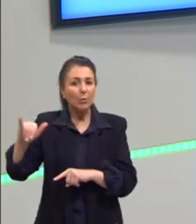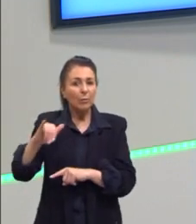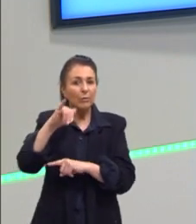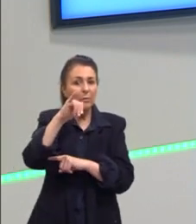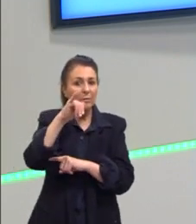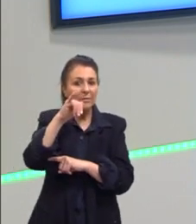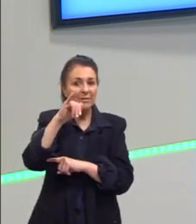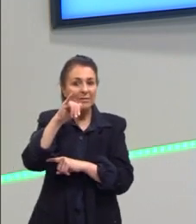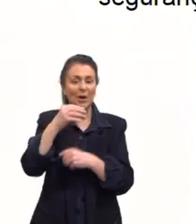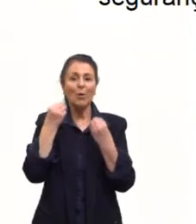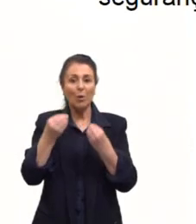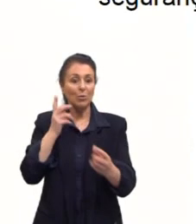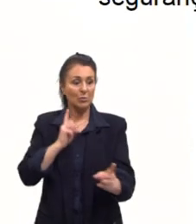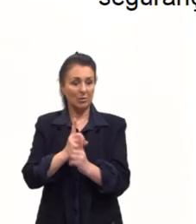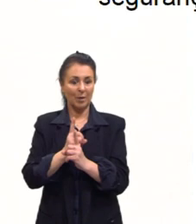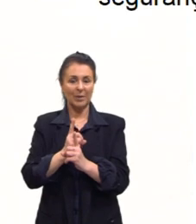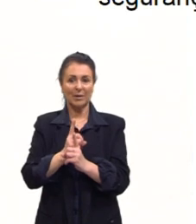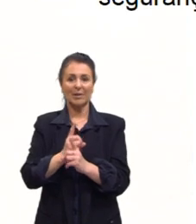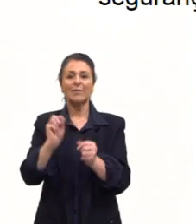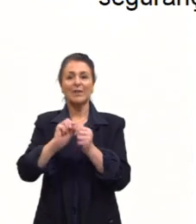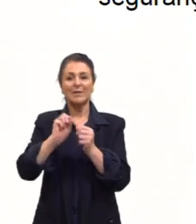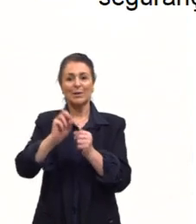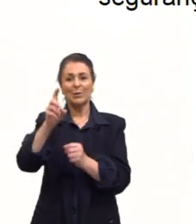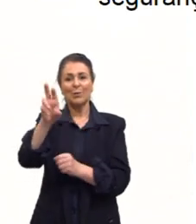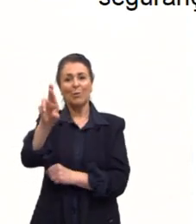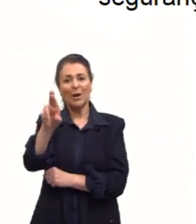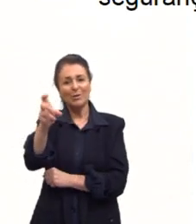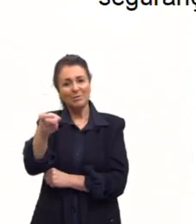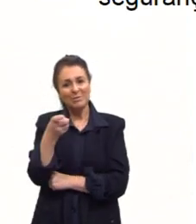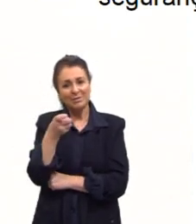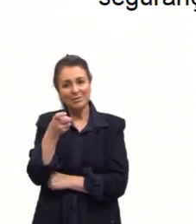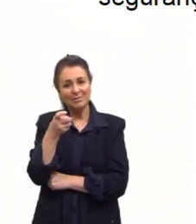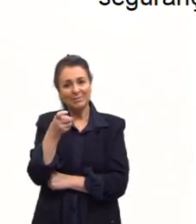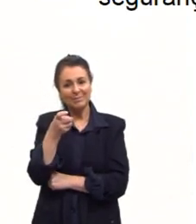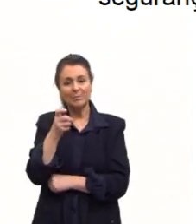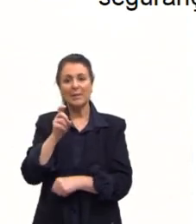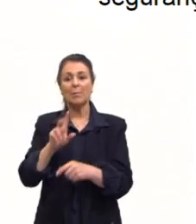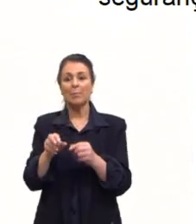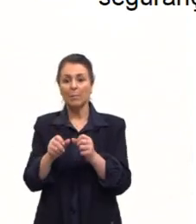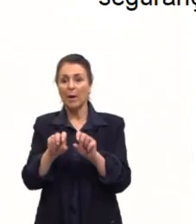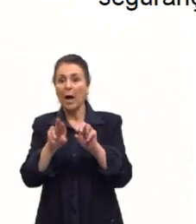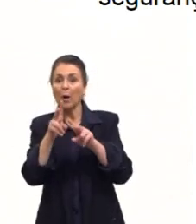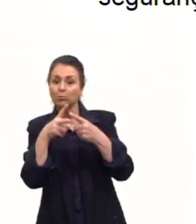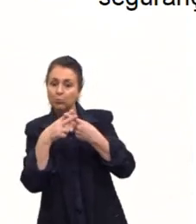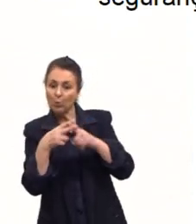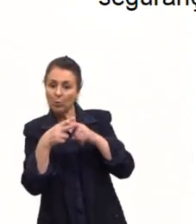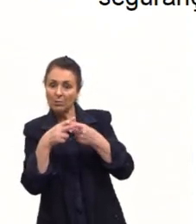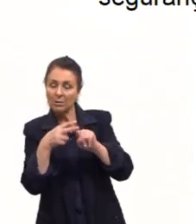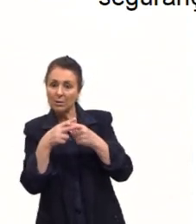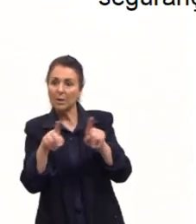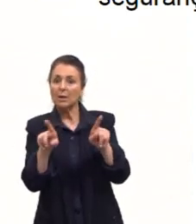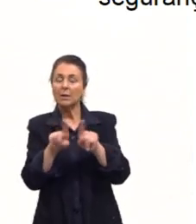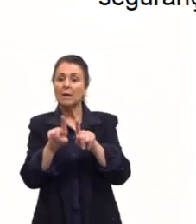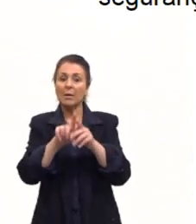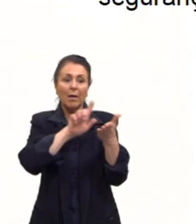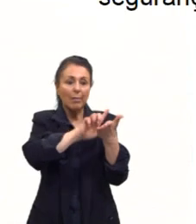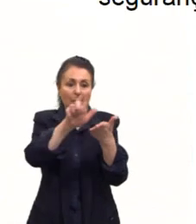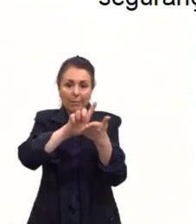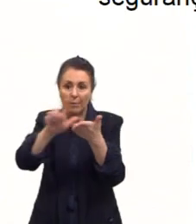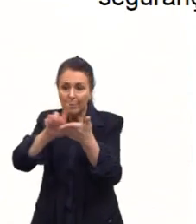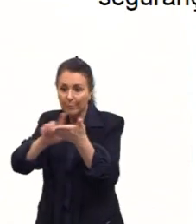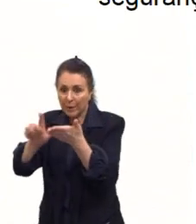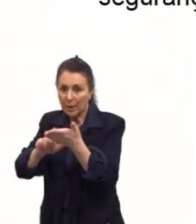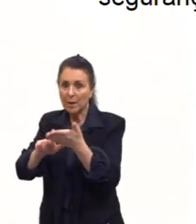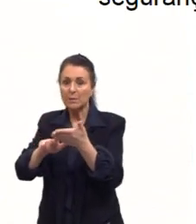através do raio-x eles conseguem verificar e fazer uma manutenção nessas aeronaves também é utilizado na esterilização de